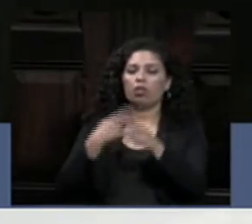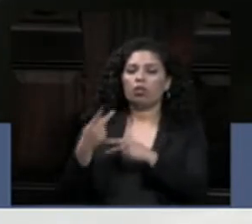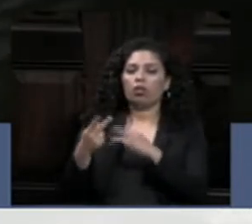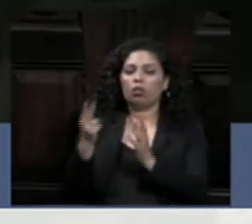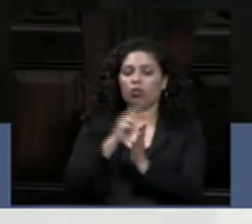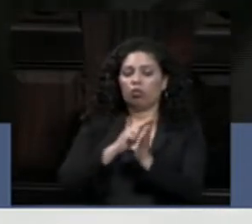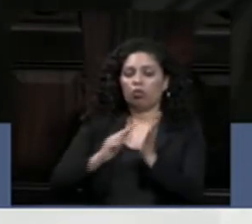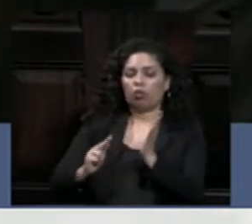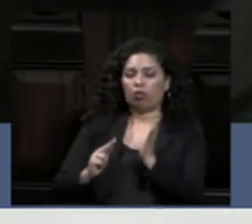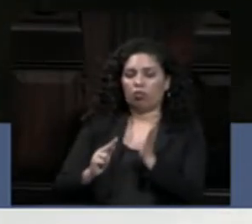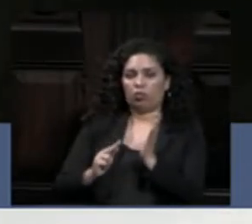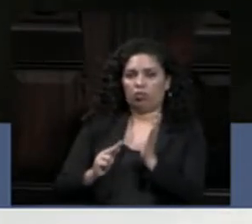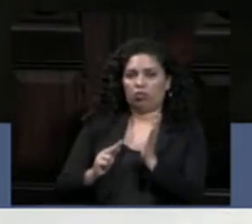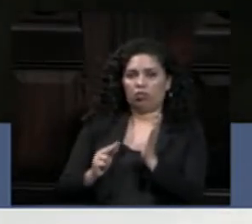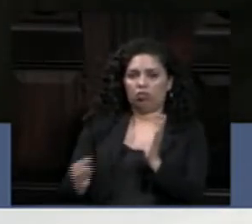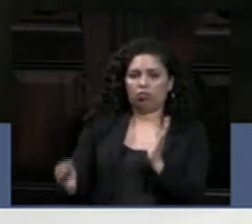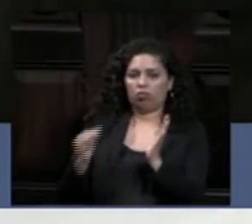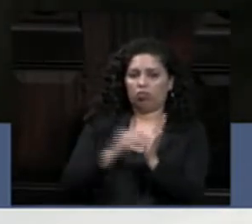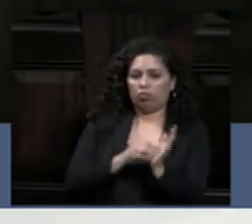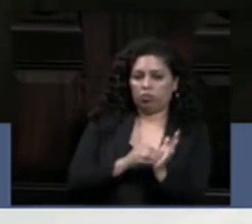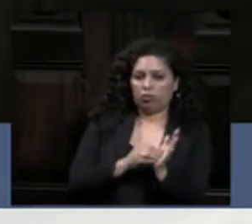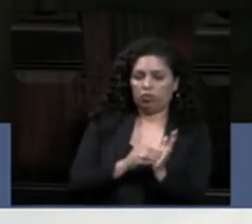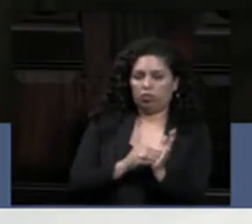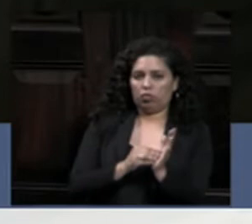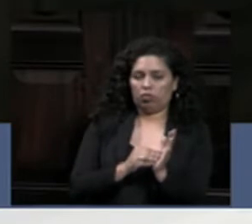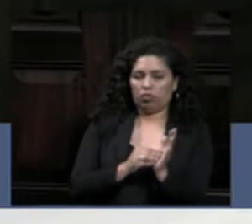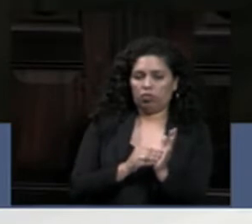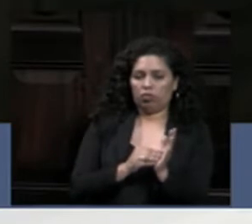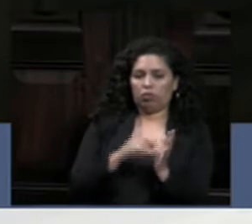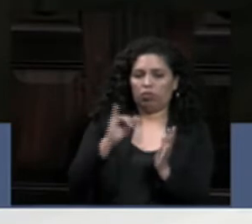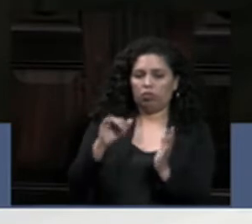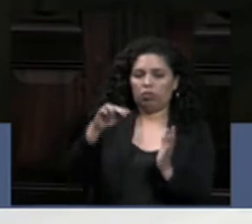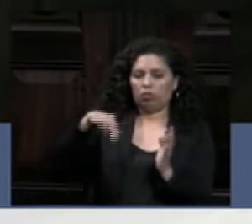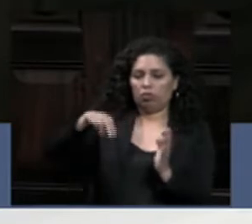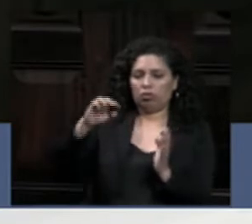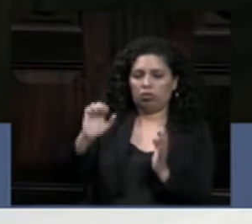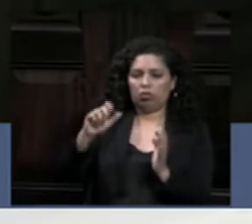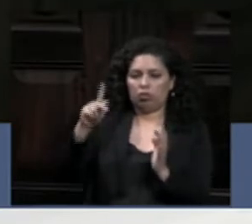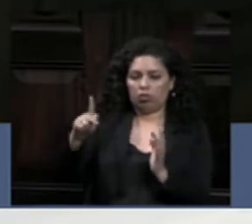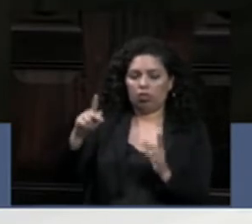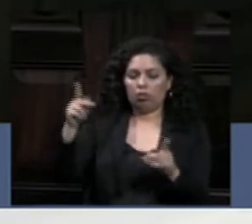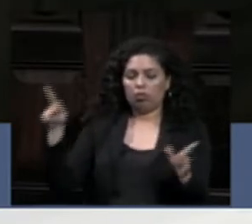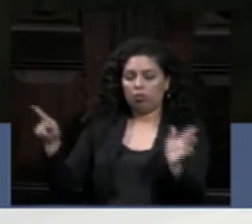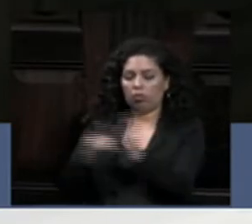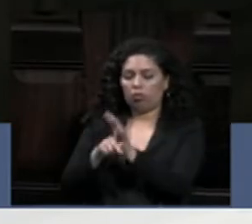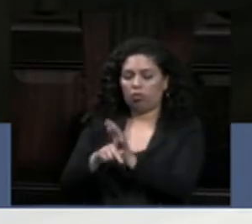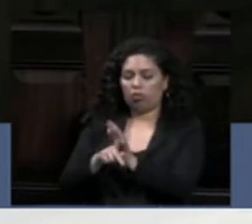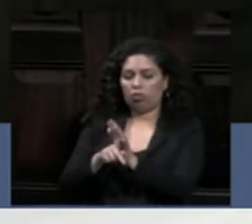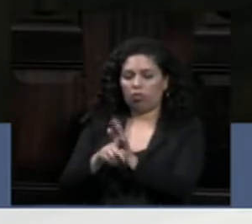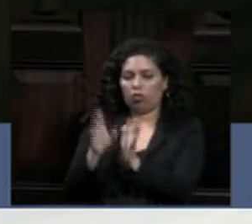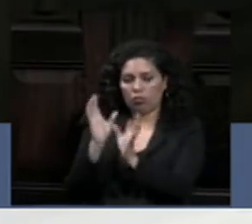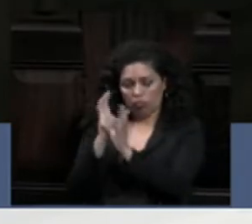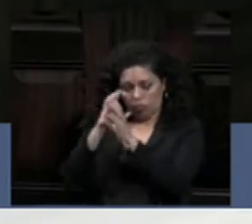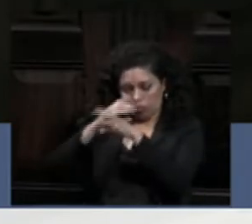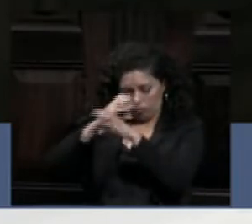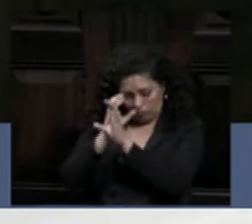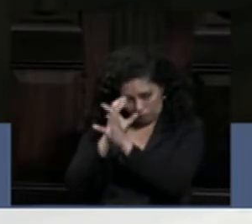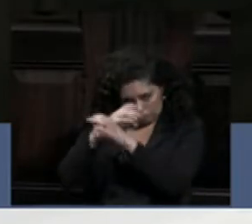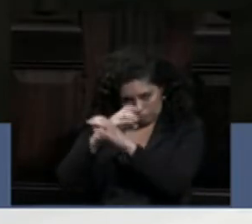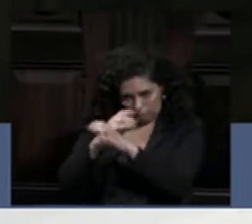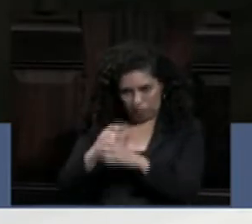por um patrono. Continua sendo INEP, Instituto Nacional de Estudos e Pesquisas, Anísio Teixeira. A nossa FAPERJ aqui no Rio de